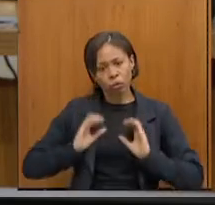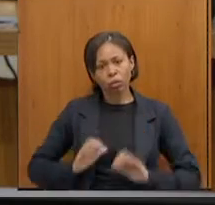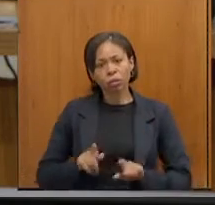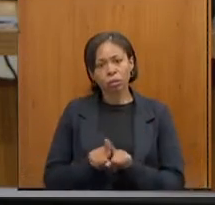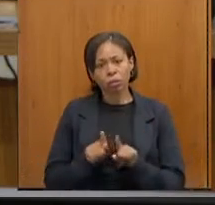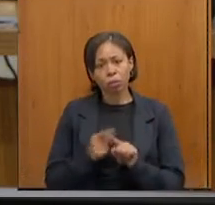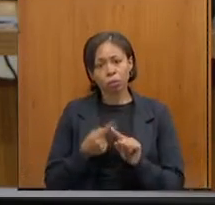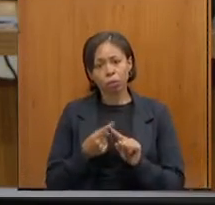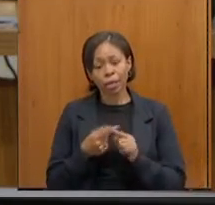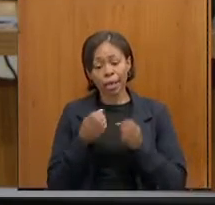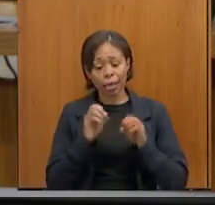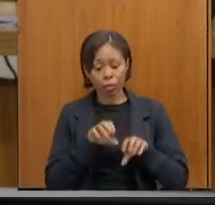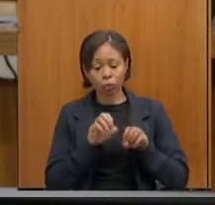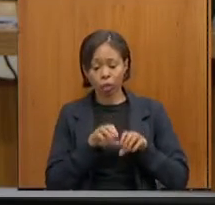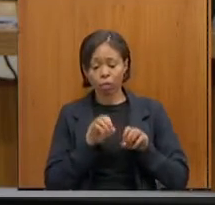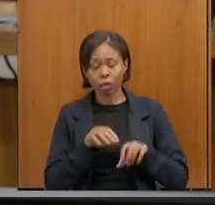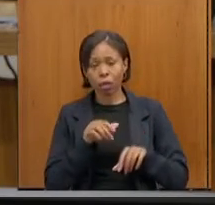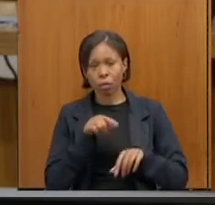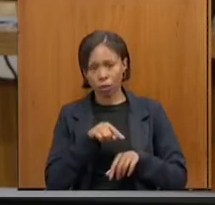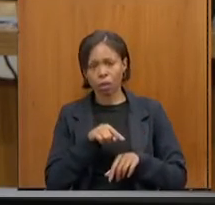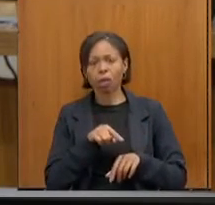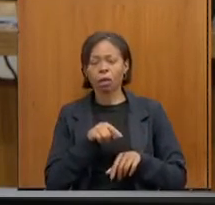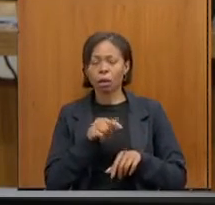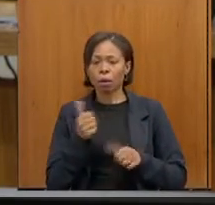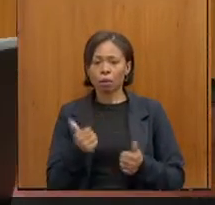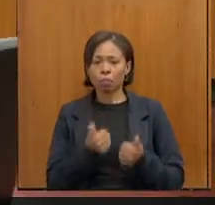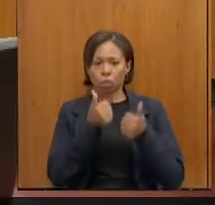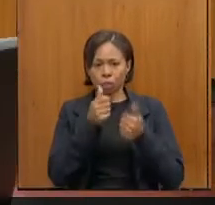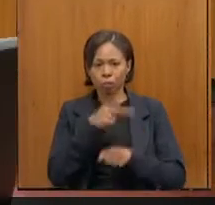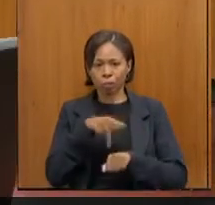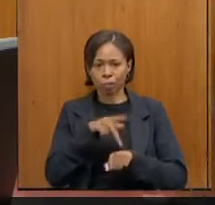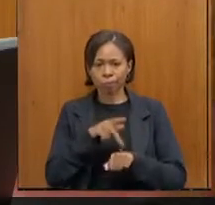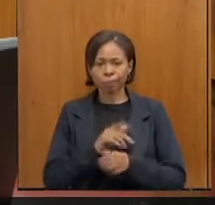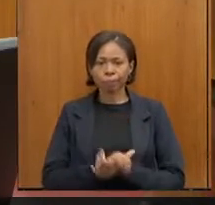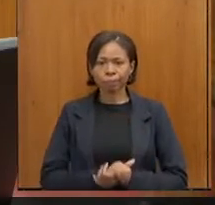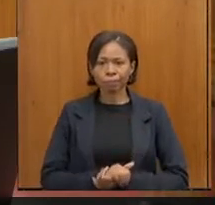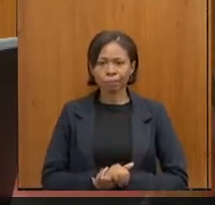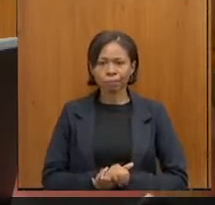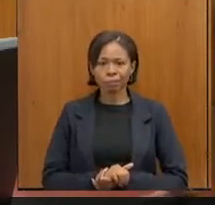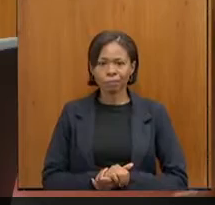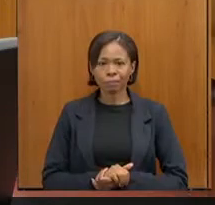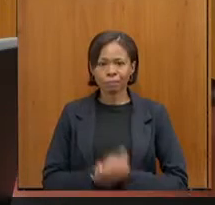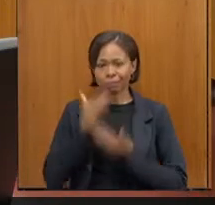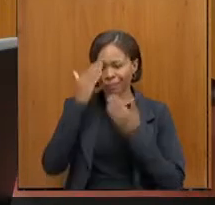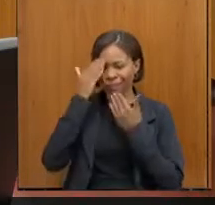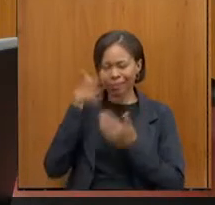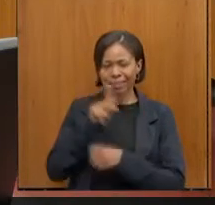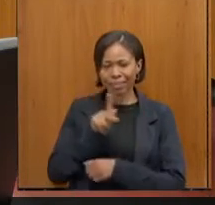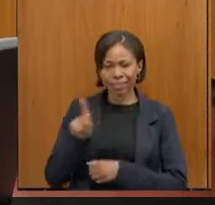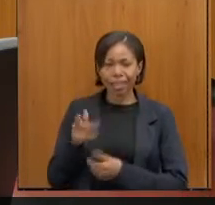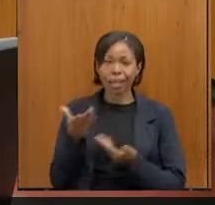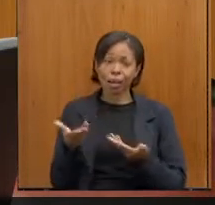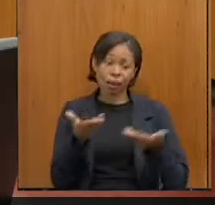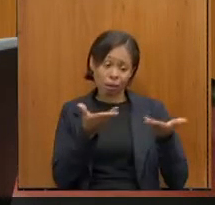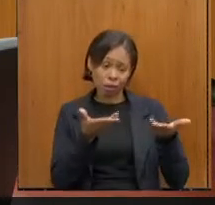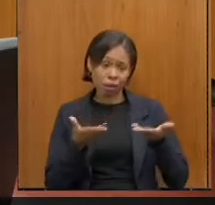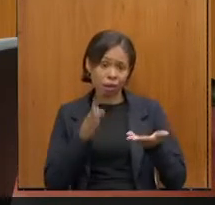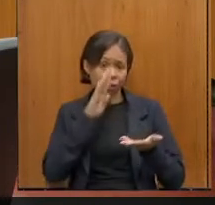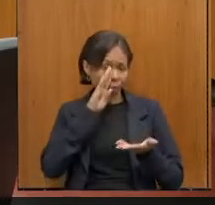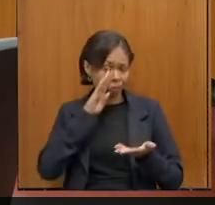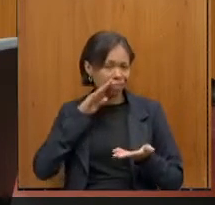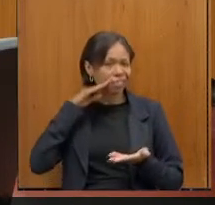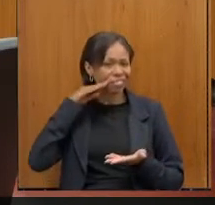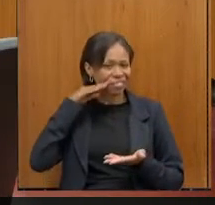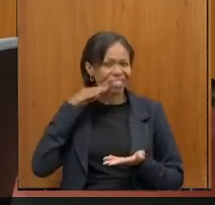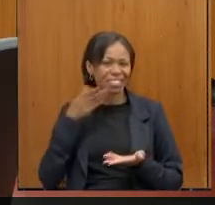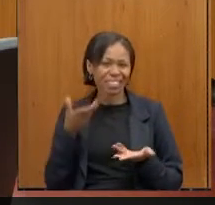possível educação faz toda a diferença que faz Obrigado Presidente Então vou aproveitar um convidado Deputado Beatriz Neves recebeu